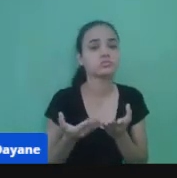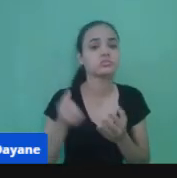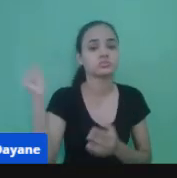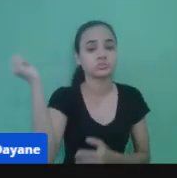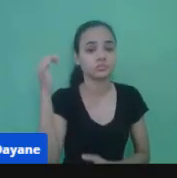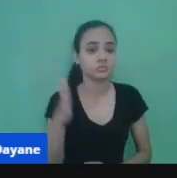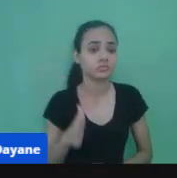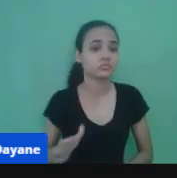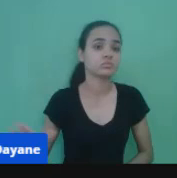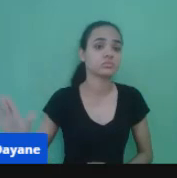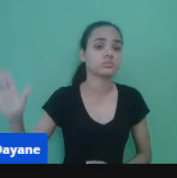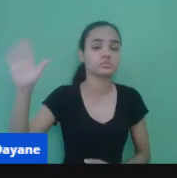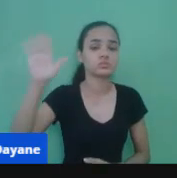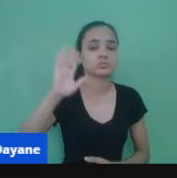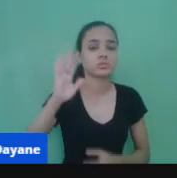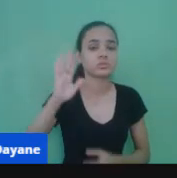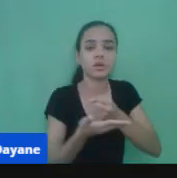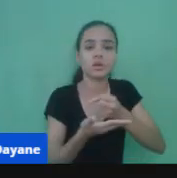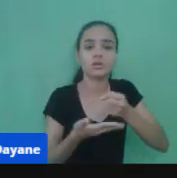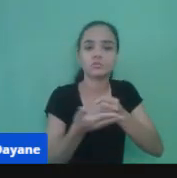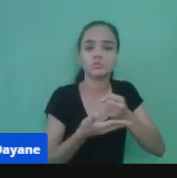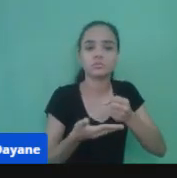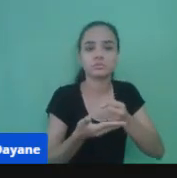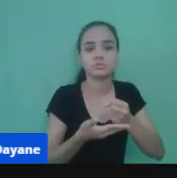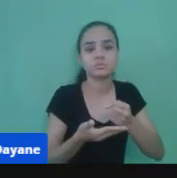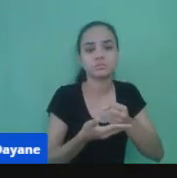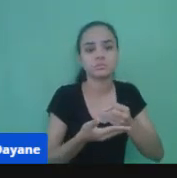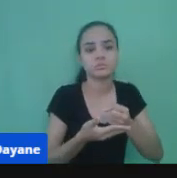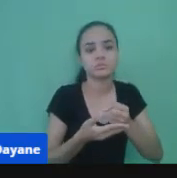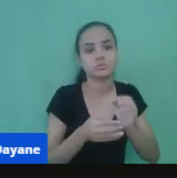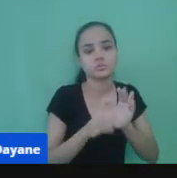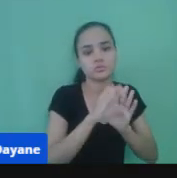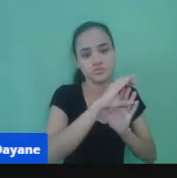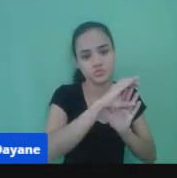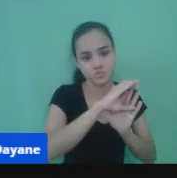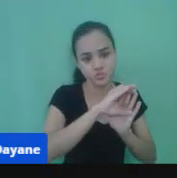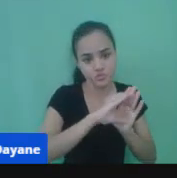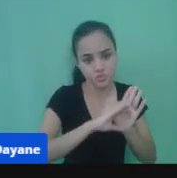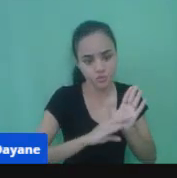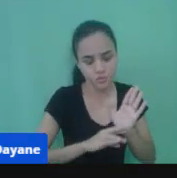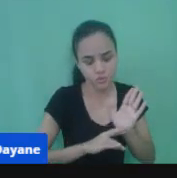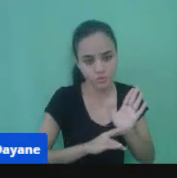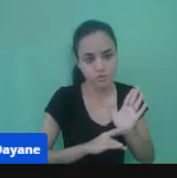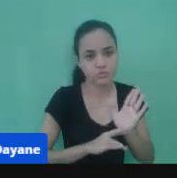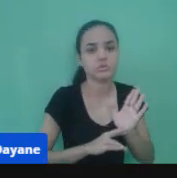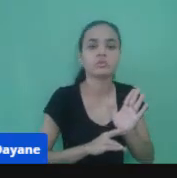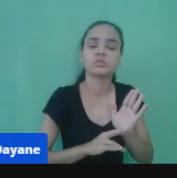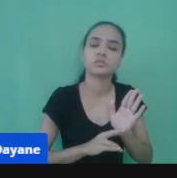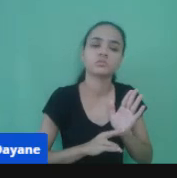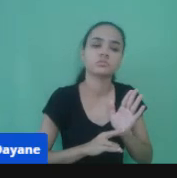Base Nacional Comum Curricular. Na base, foi o documento que